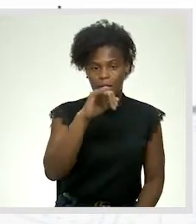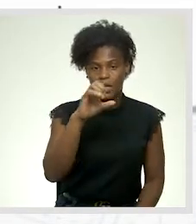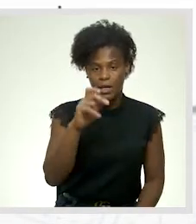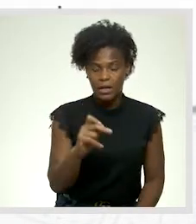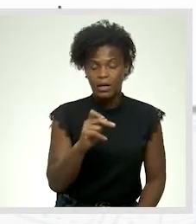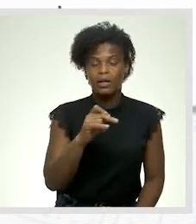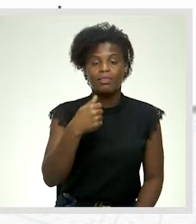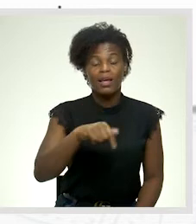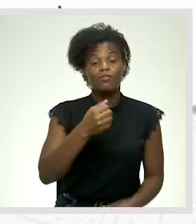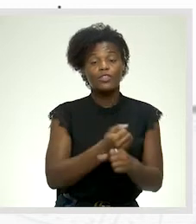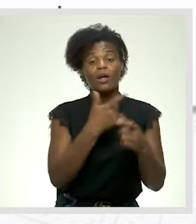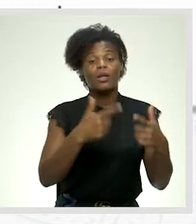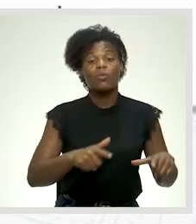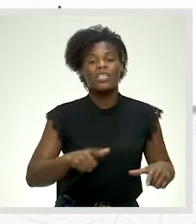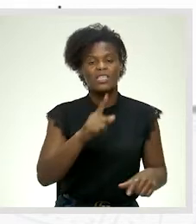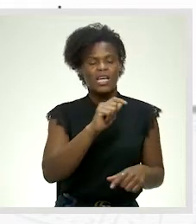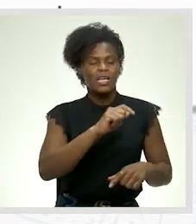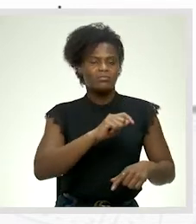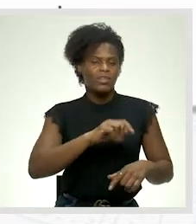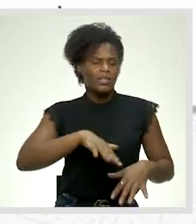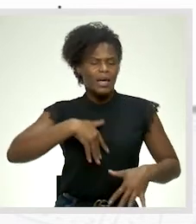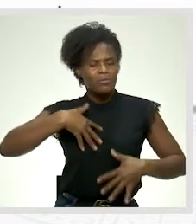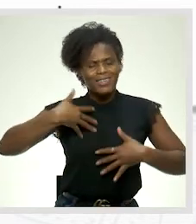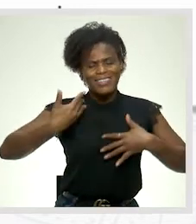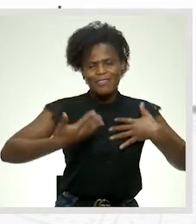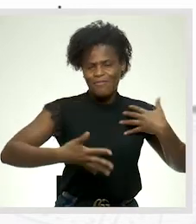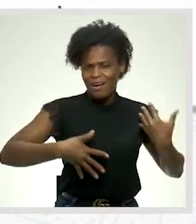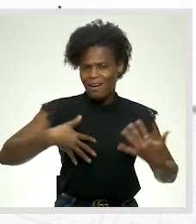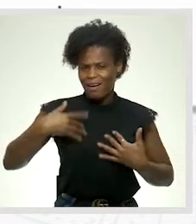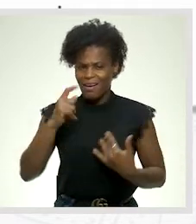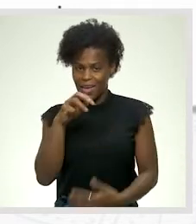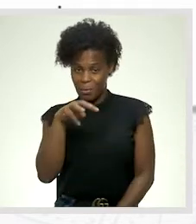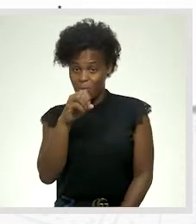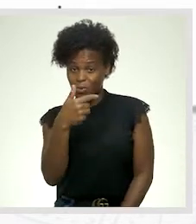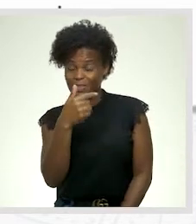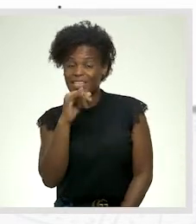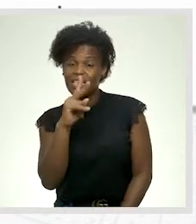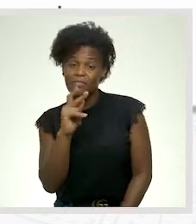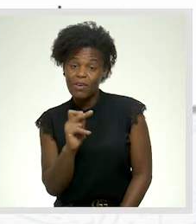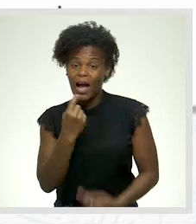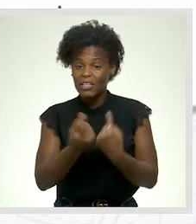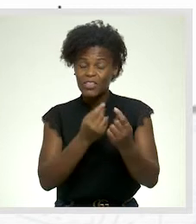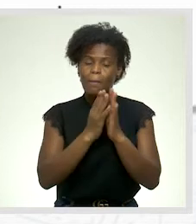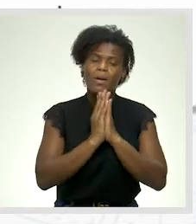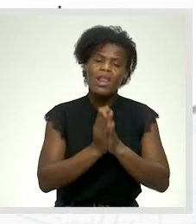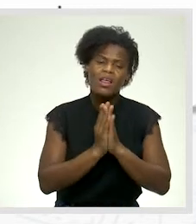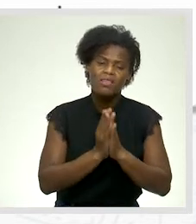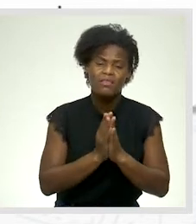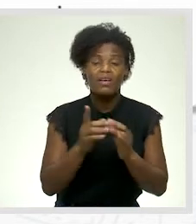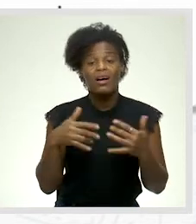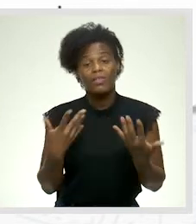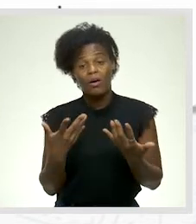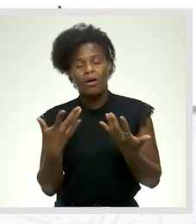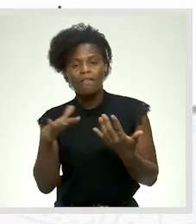função de linguagem emotiva e também, algumas vezes, apelativa. O tom